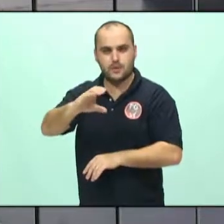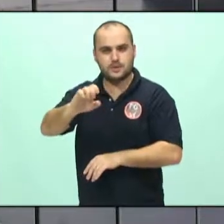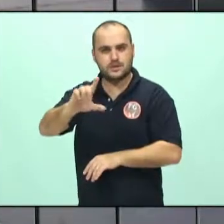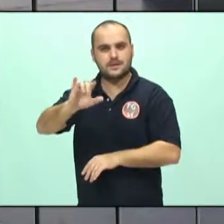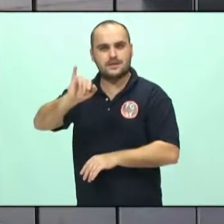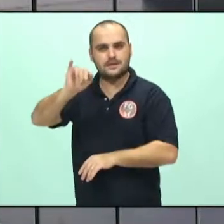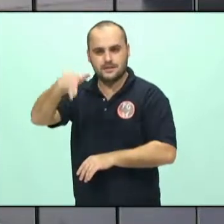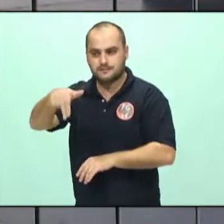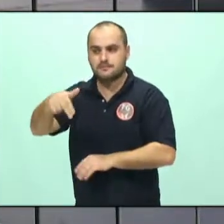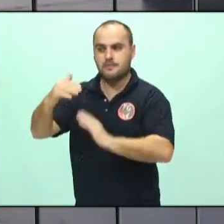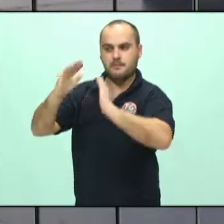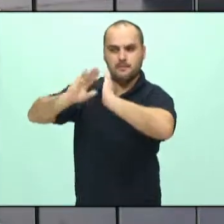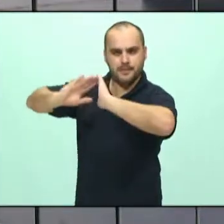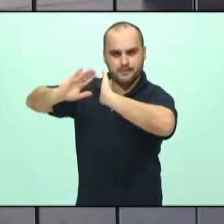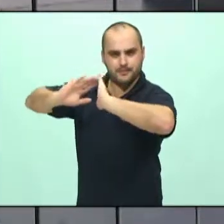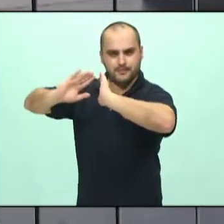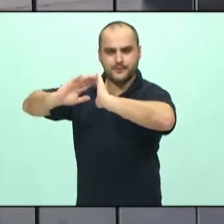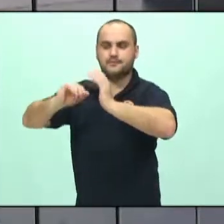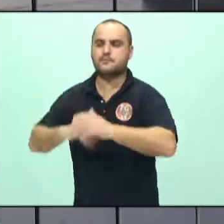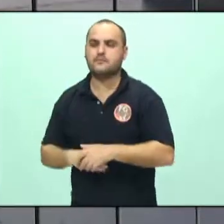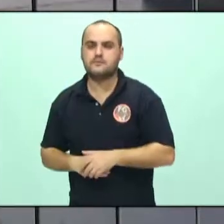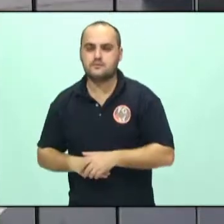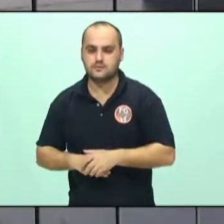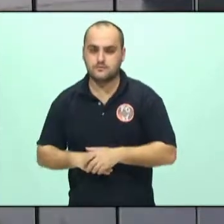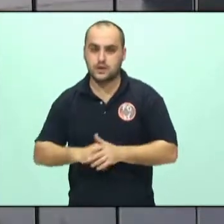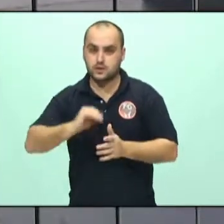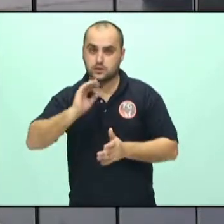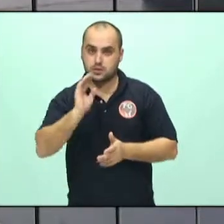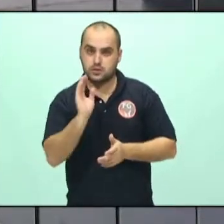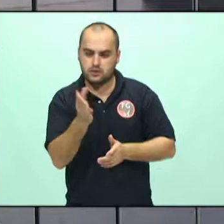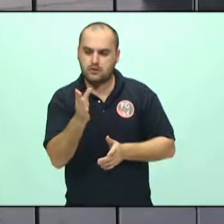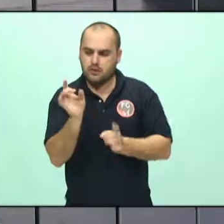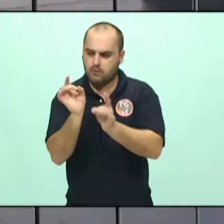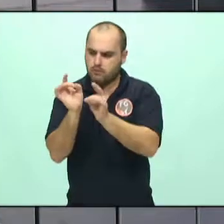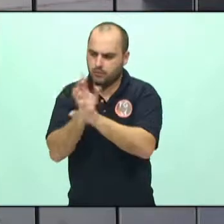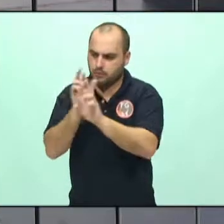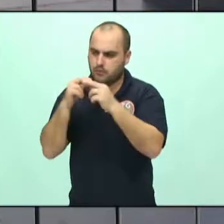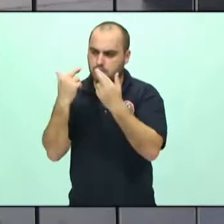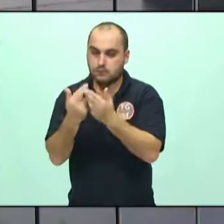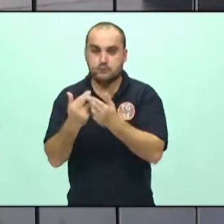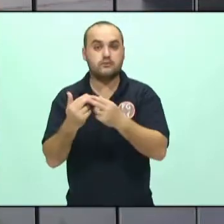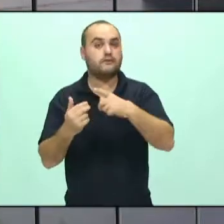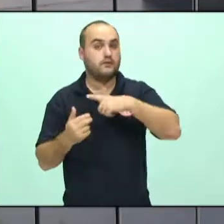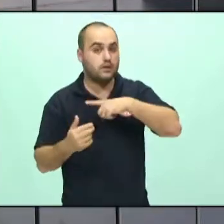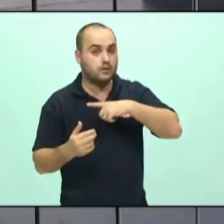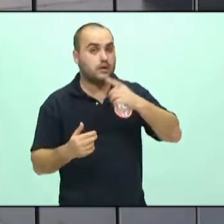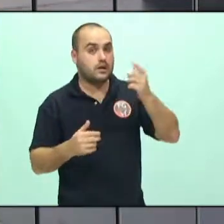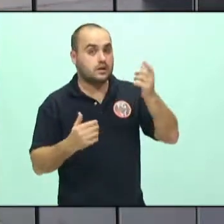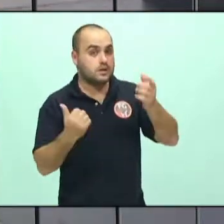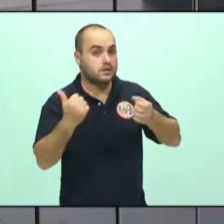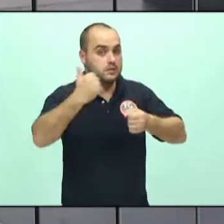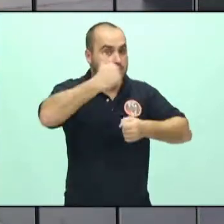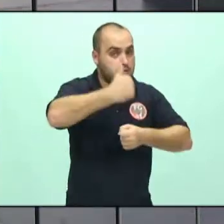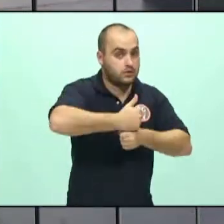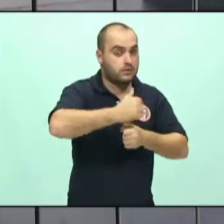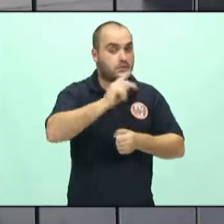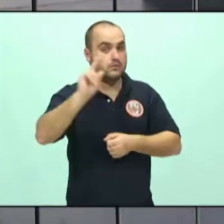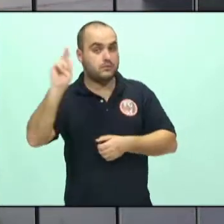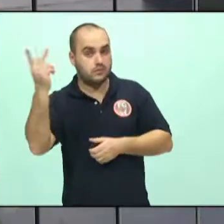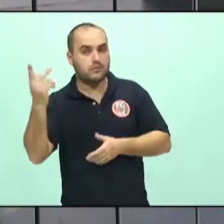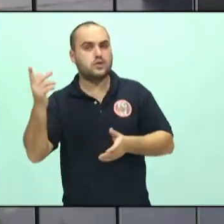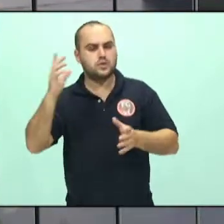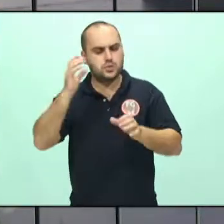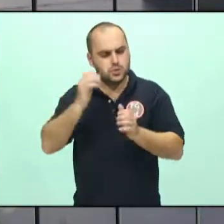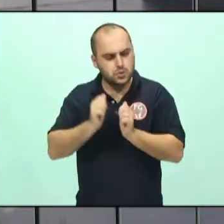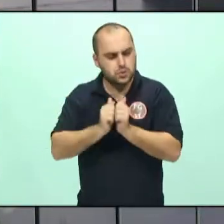nós terminou a audiência pública, ficou acertado de que viria a direção do EMOSC com o engenheiro deles, junto